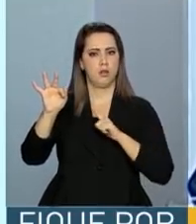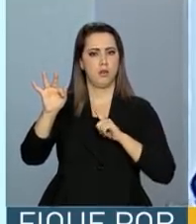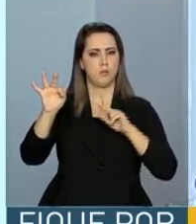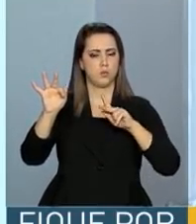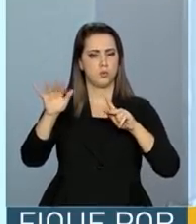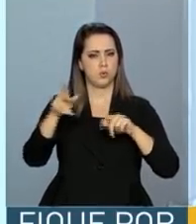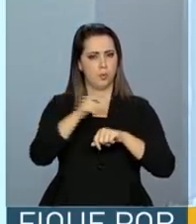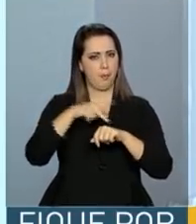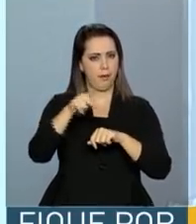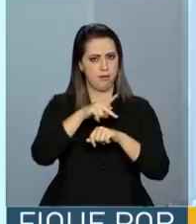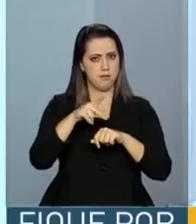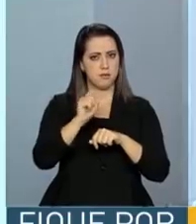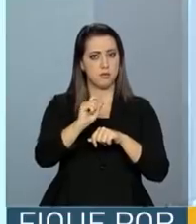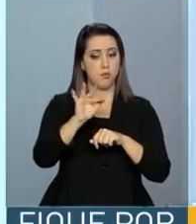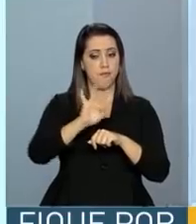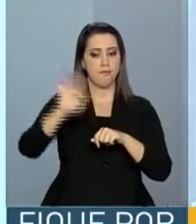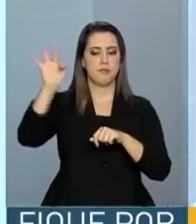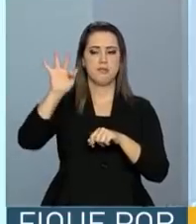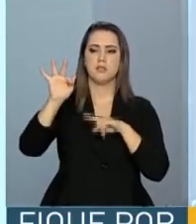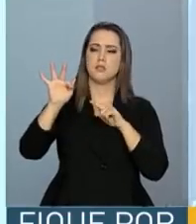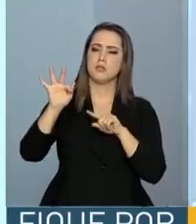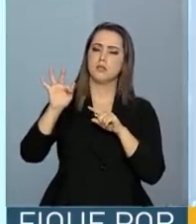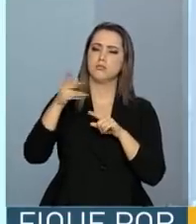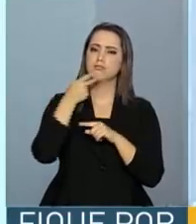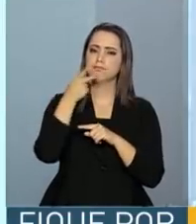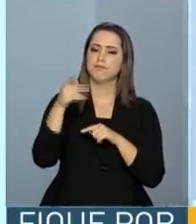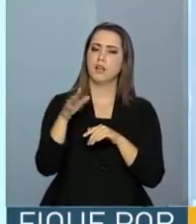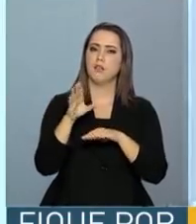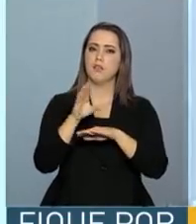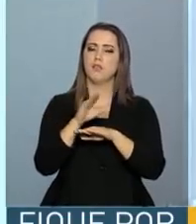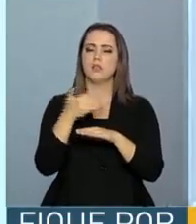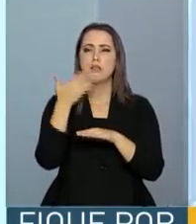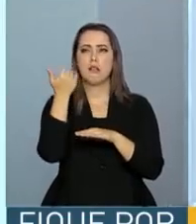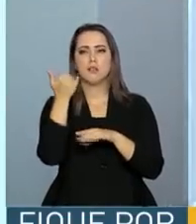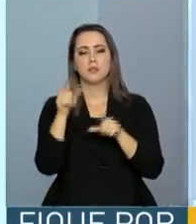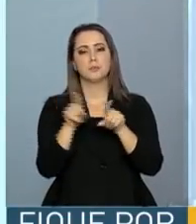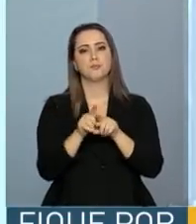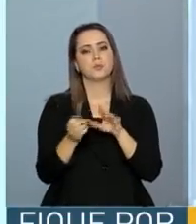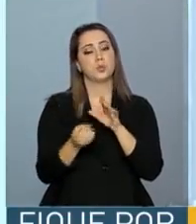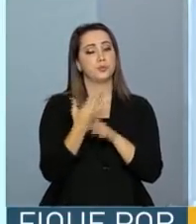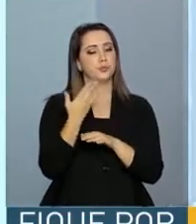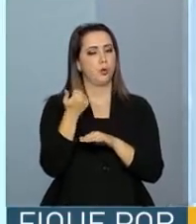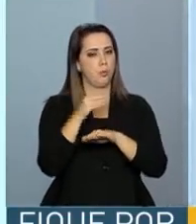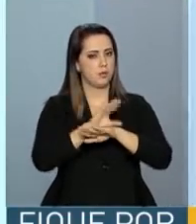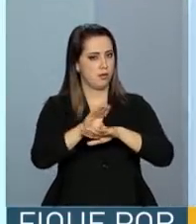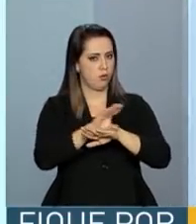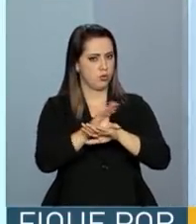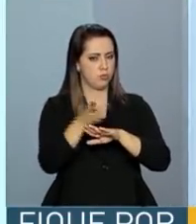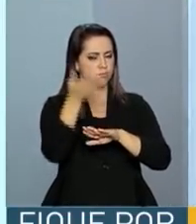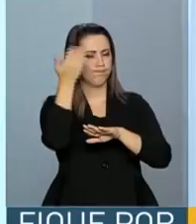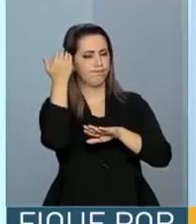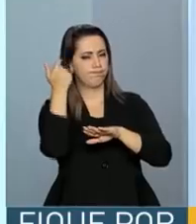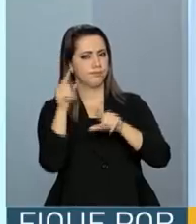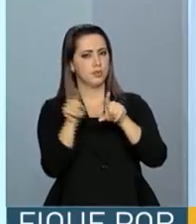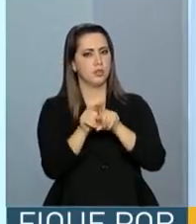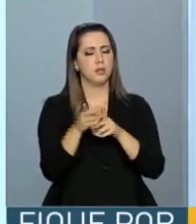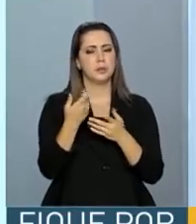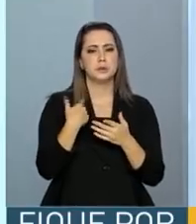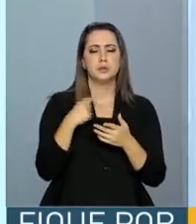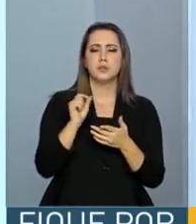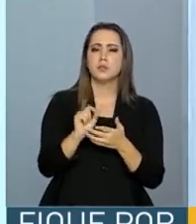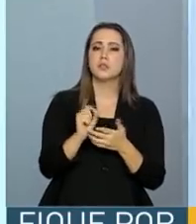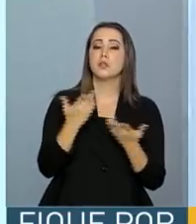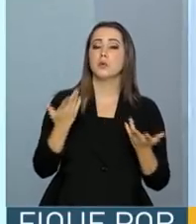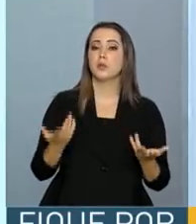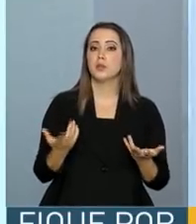91 dólar dizer com dizeres democráticos etc mas é na prática uma tentativa